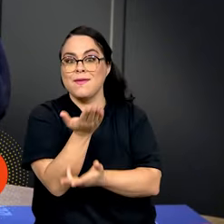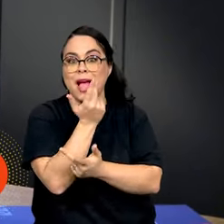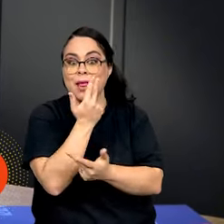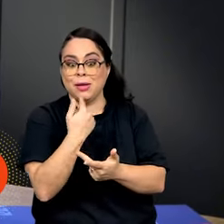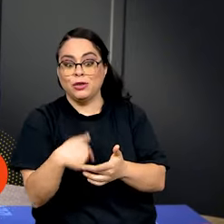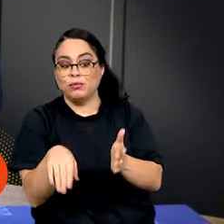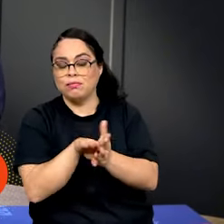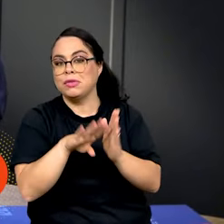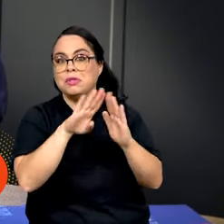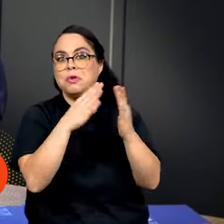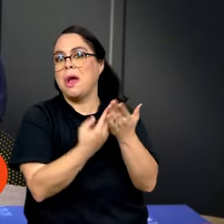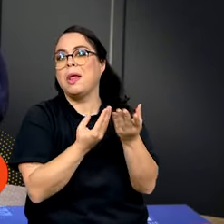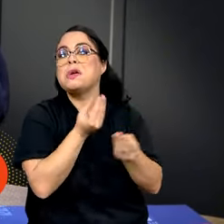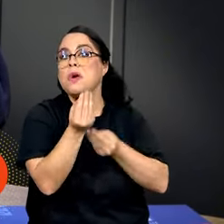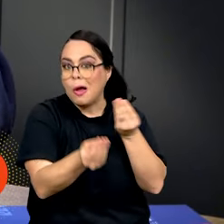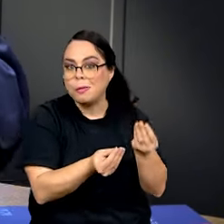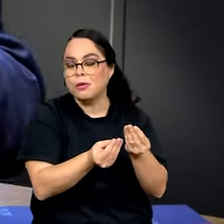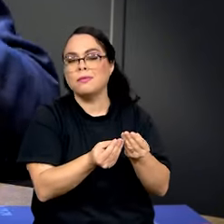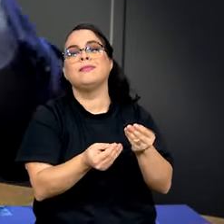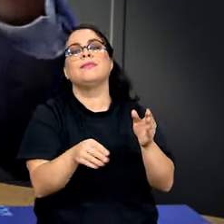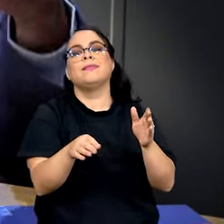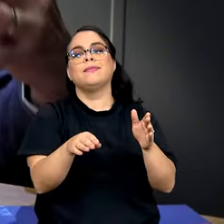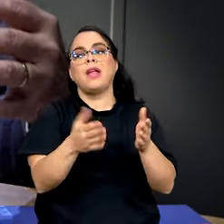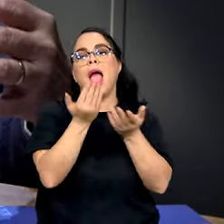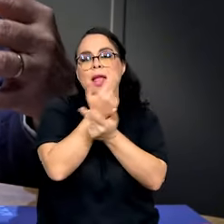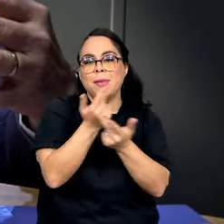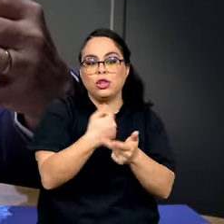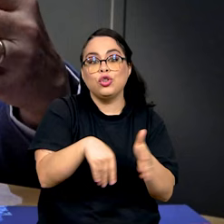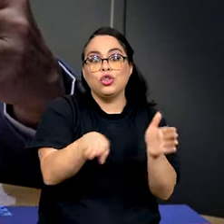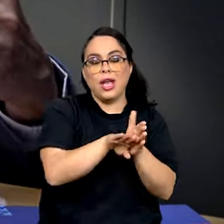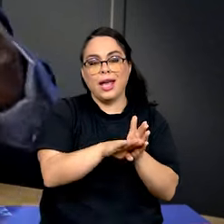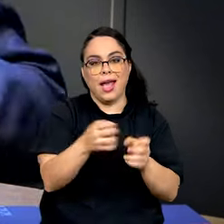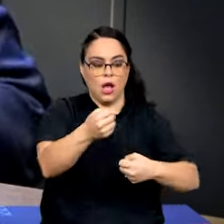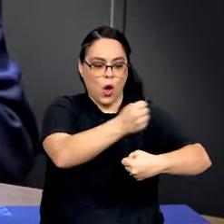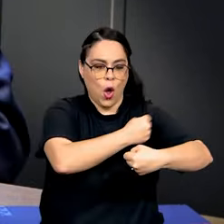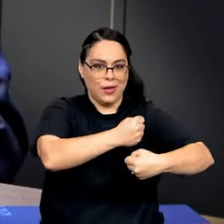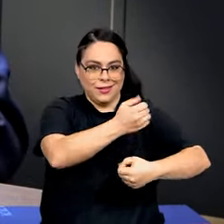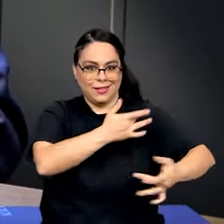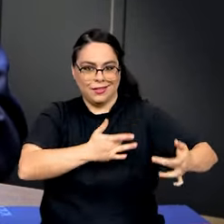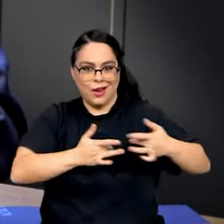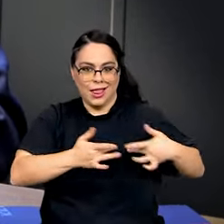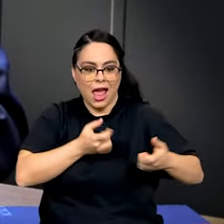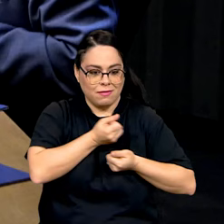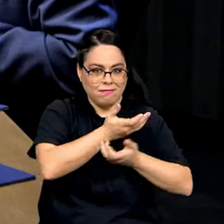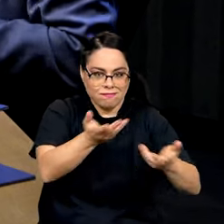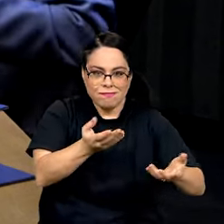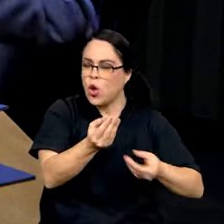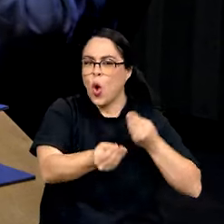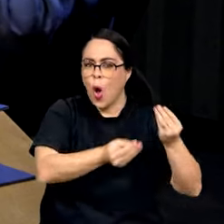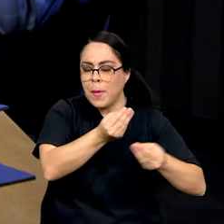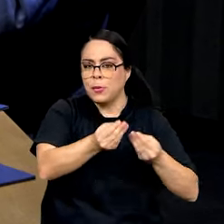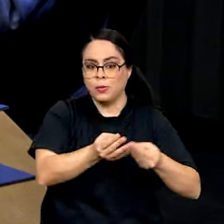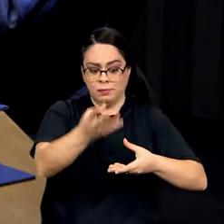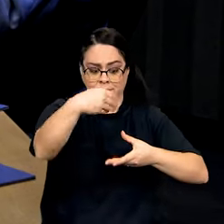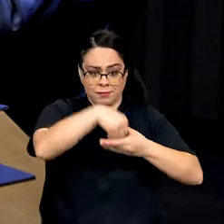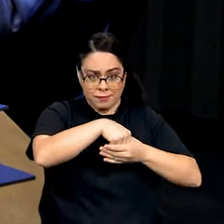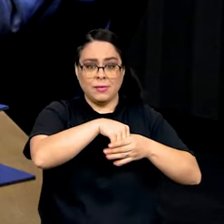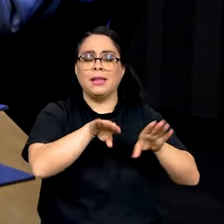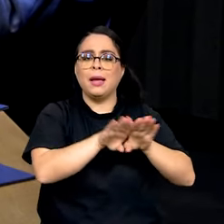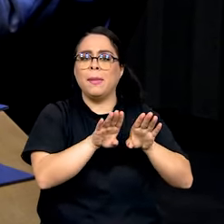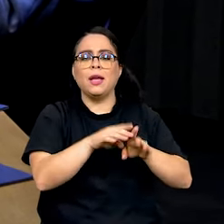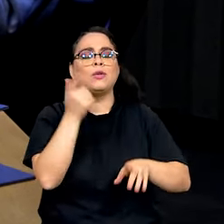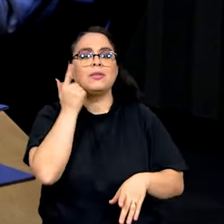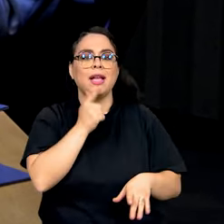o alimento chegando numa escola o alimento chegando numa cozinha solidária o alimento Podendo